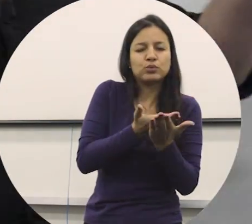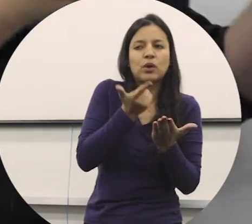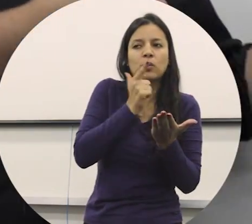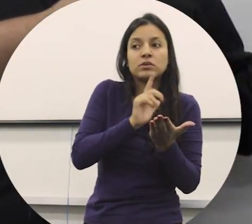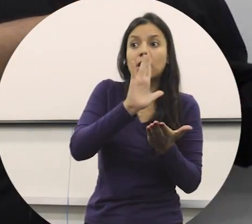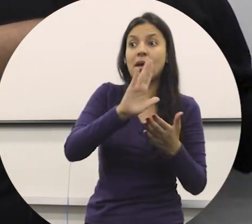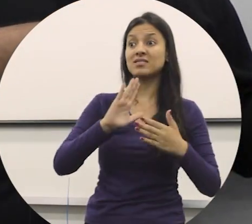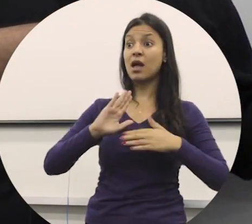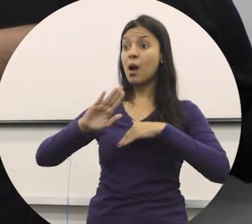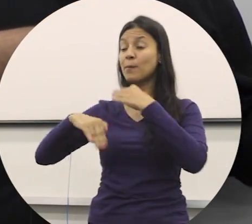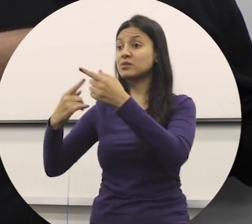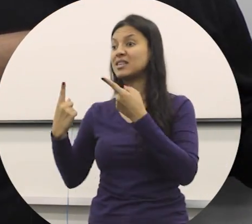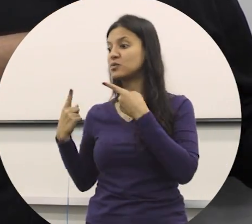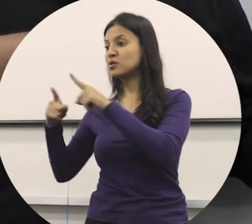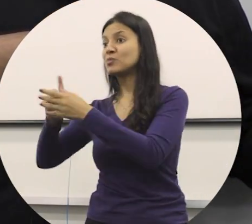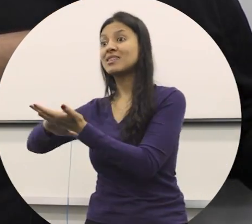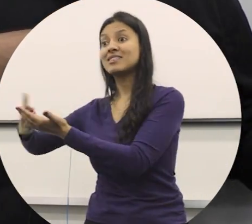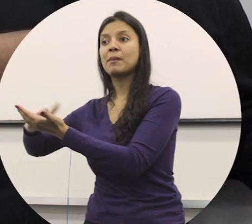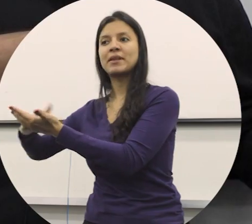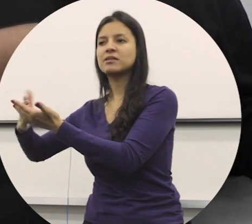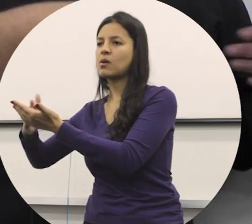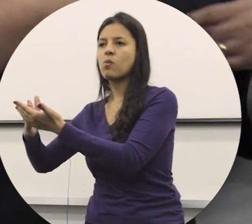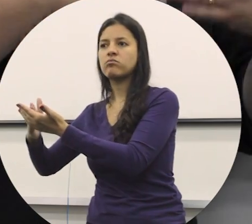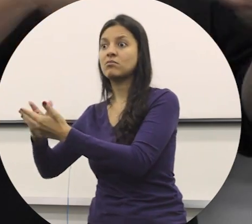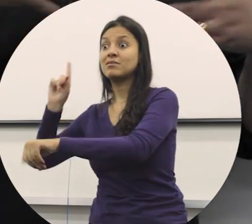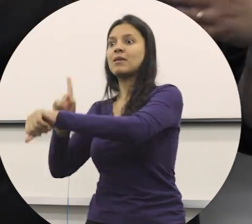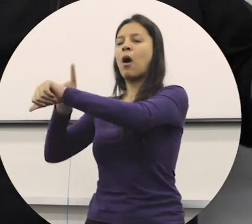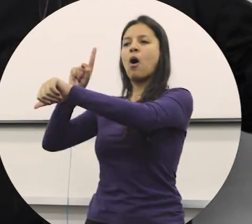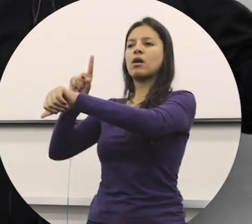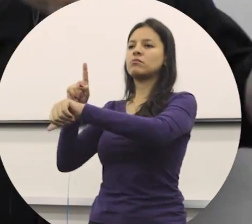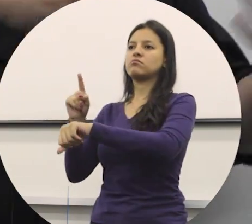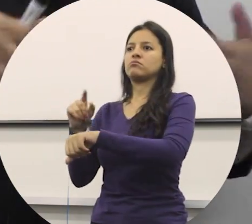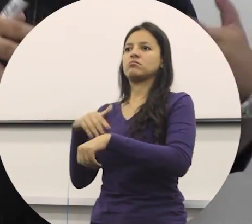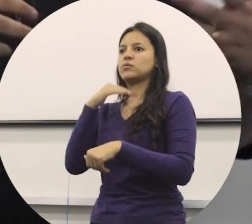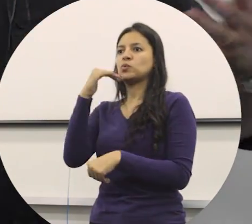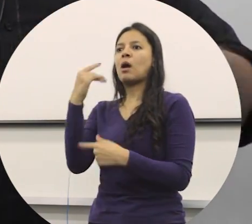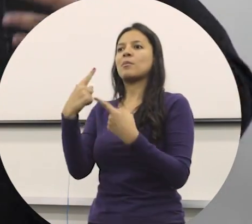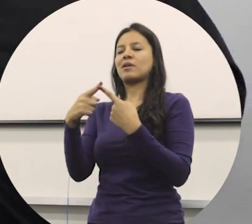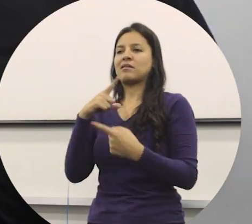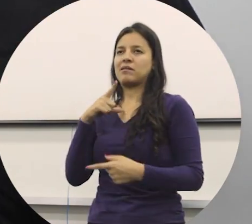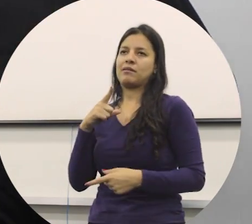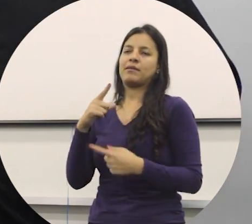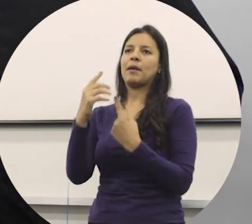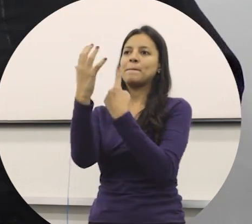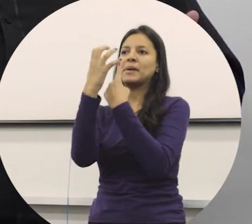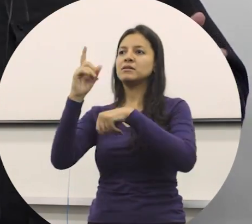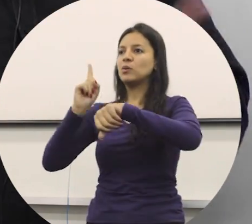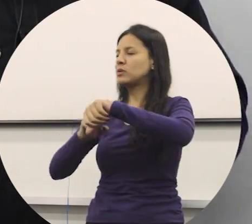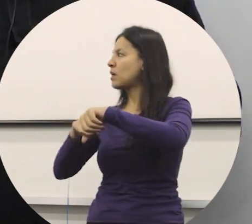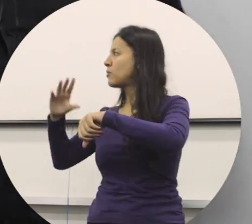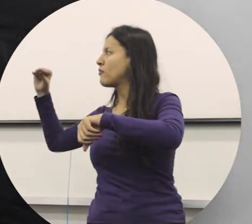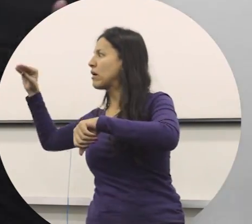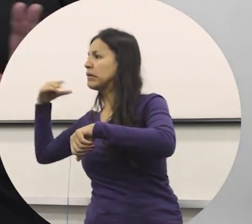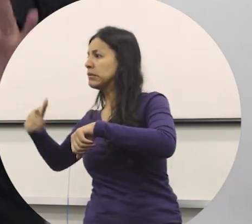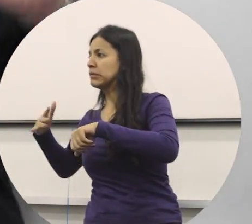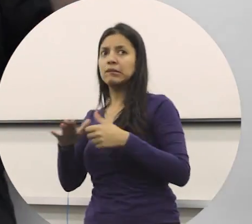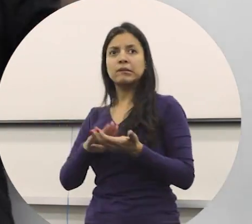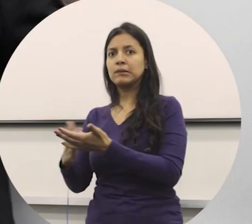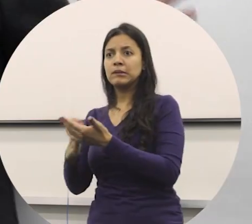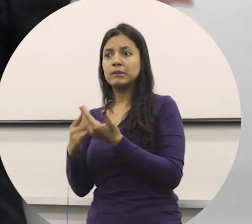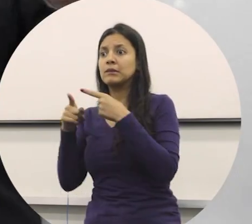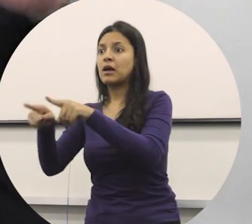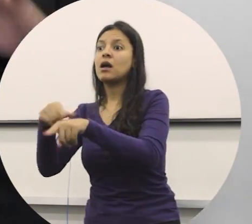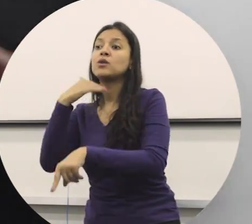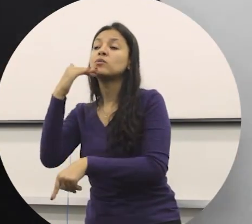o processo simultâneo das duas línguas com a pressão do tempo, ela não consegue lidar com